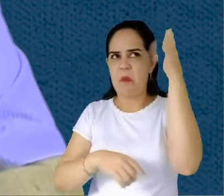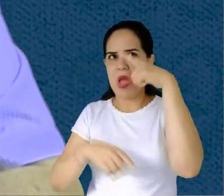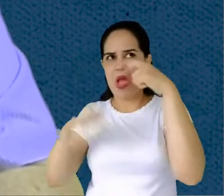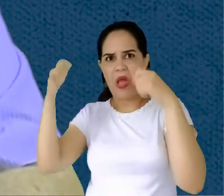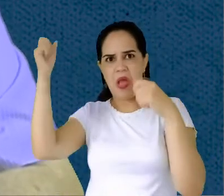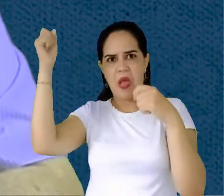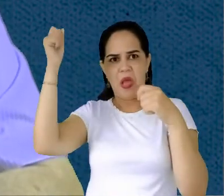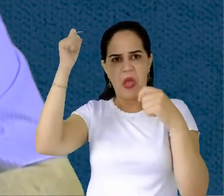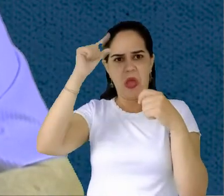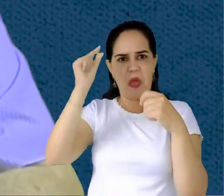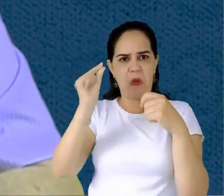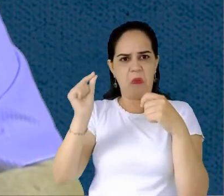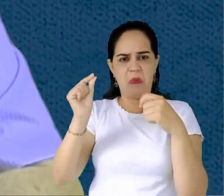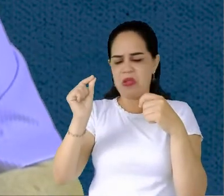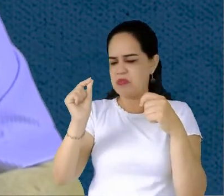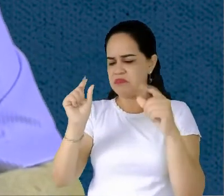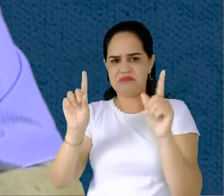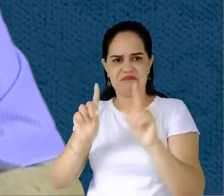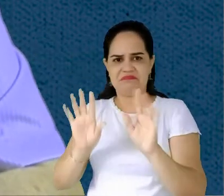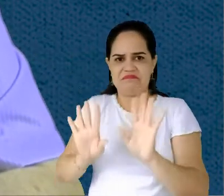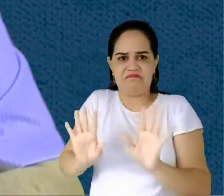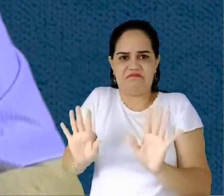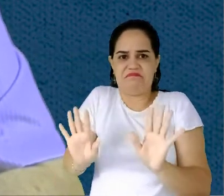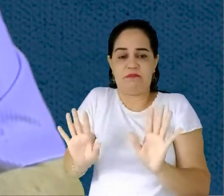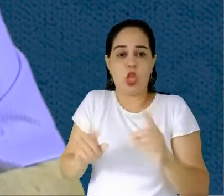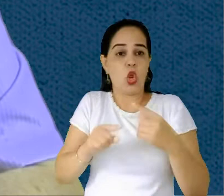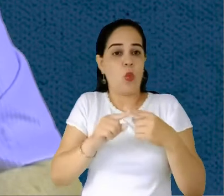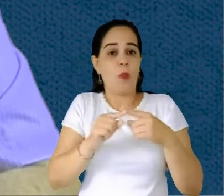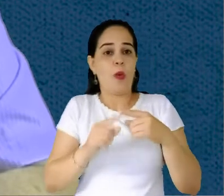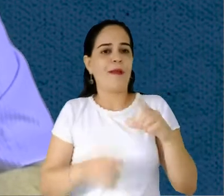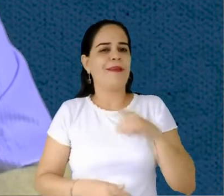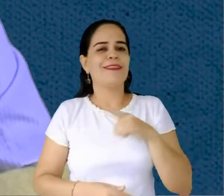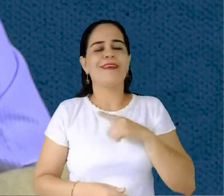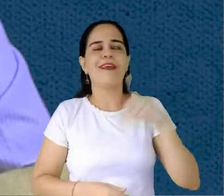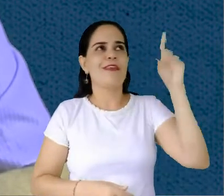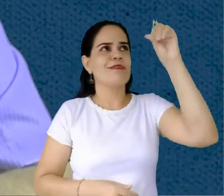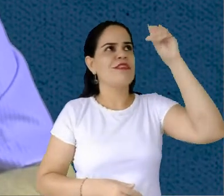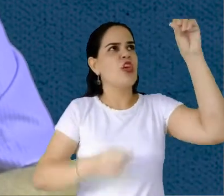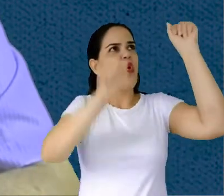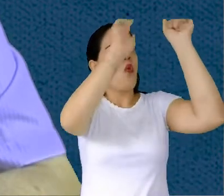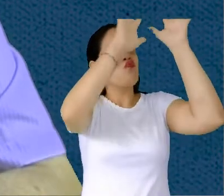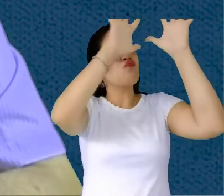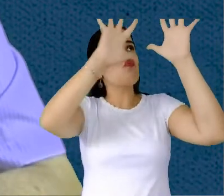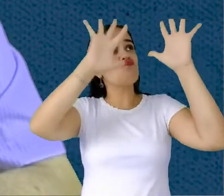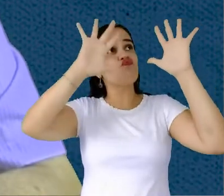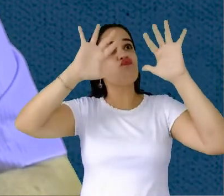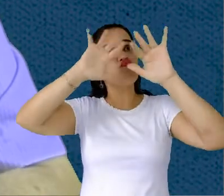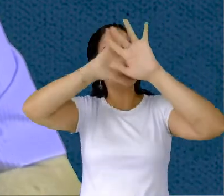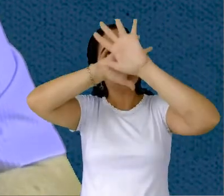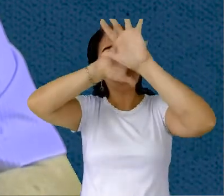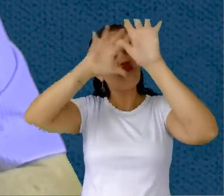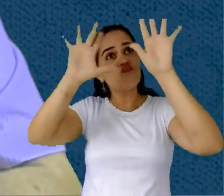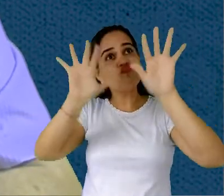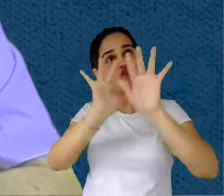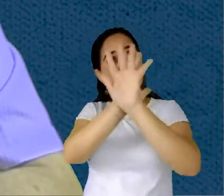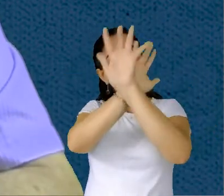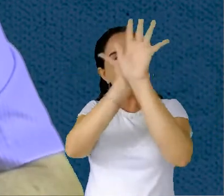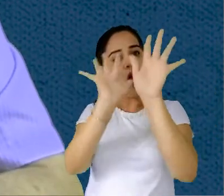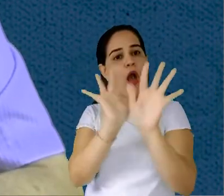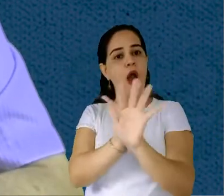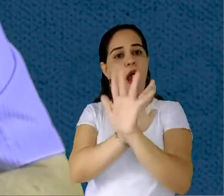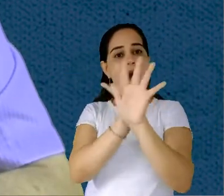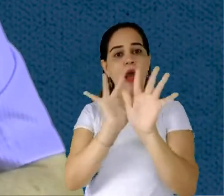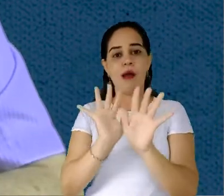precisa de sol nem da lua, porque Deus é o seu sol, é a sua